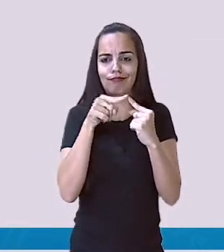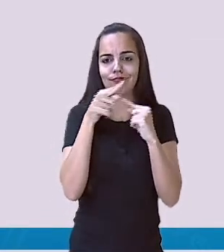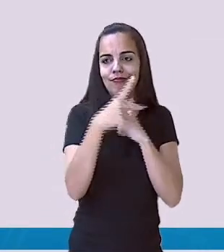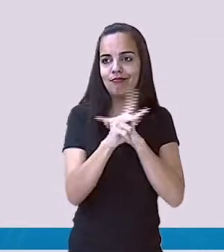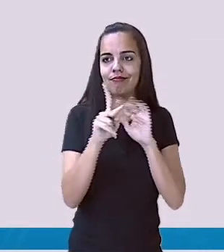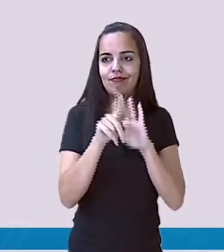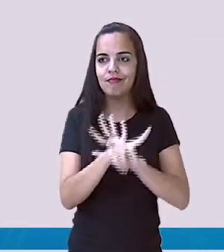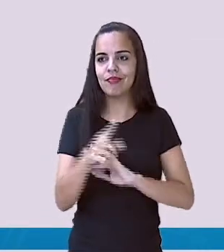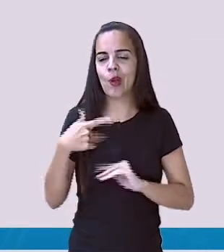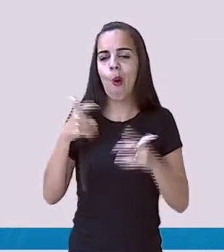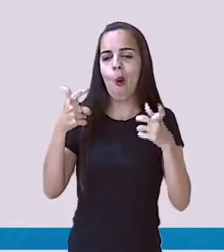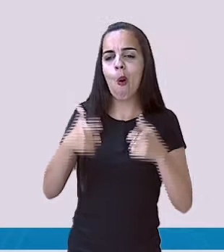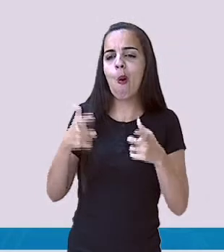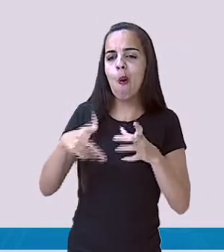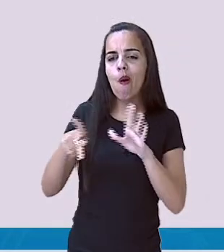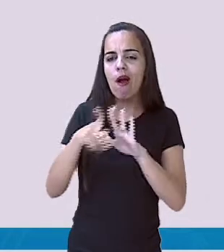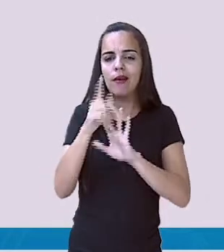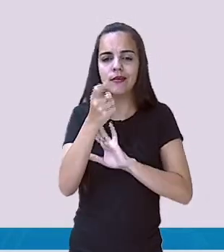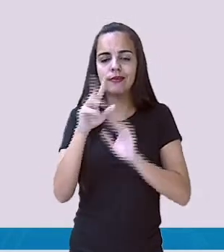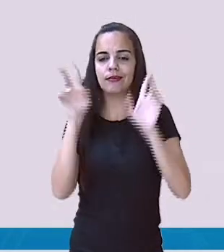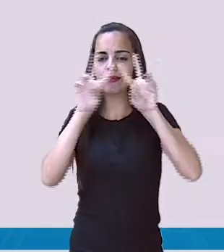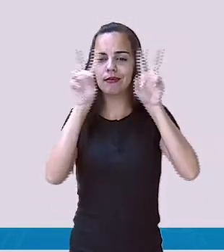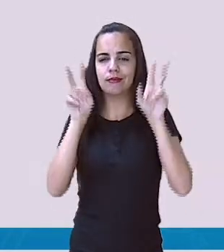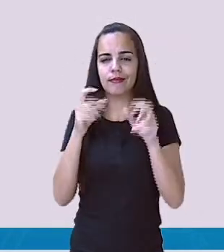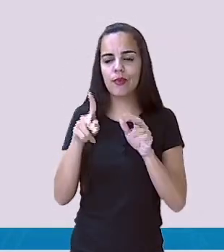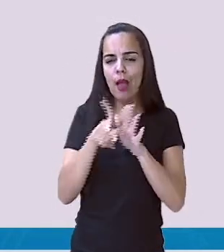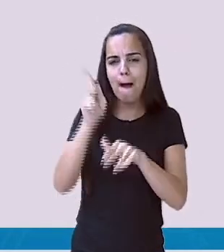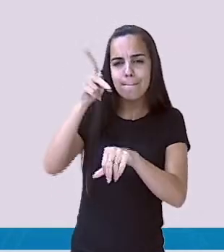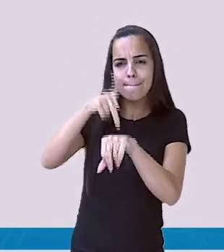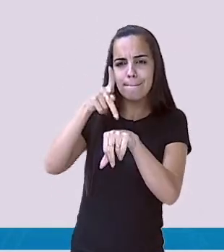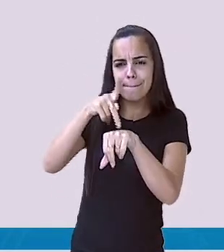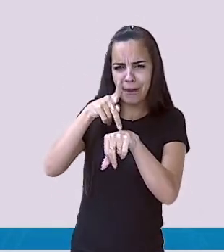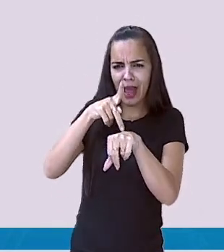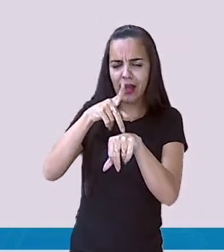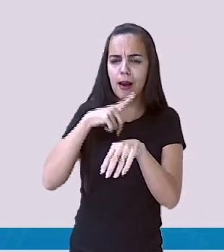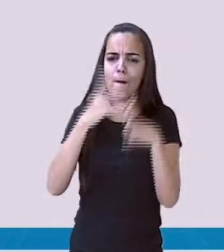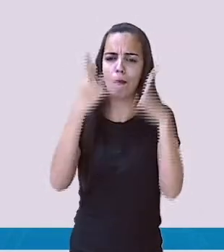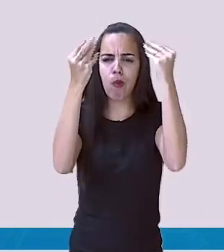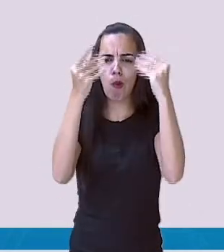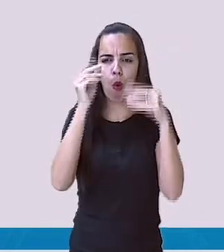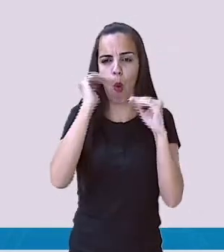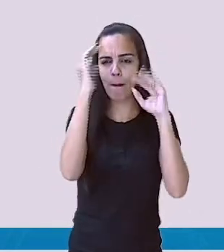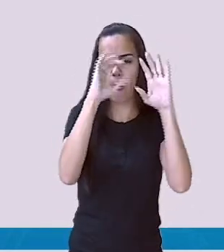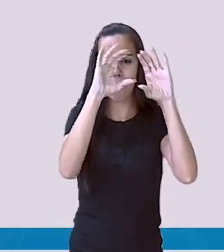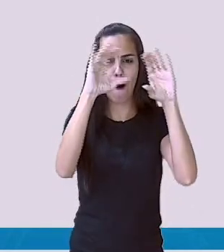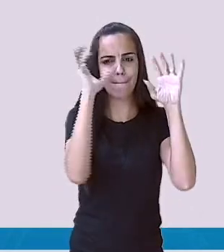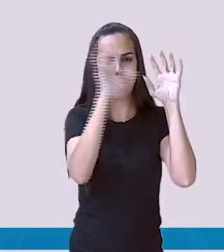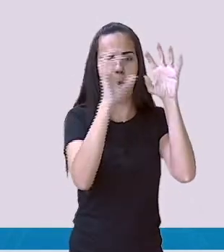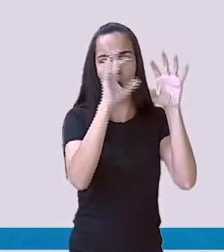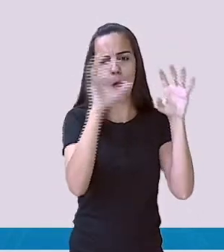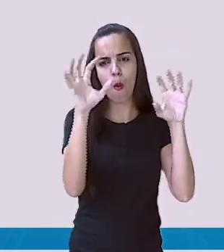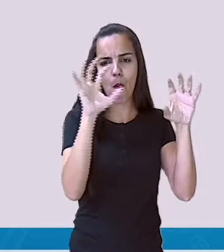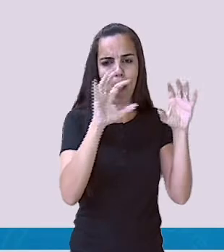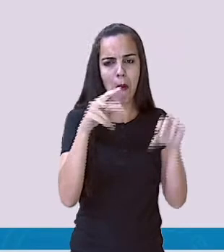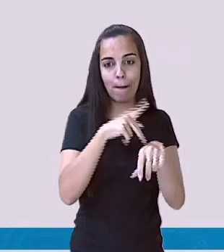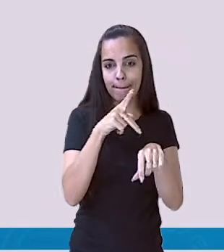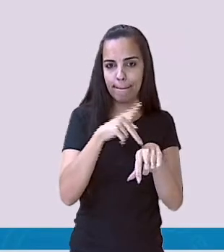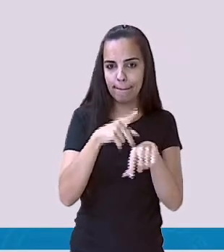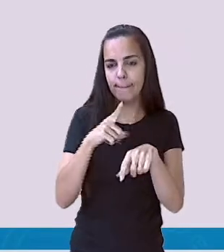queda d'água, essa região rochosa, então é característica da paisagem de regiões de